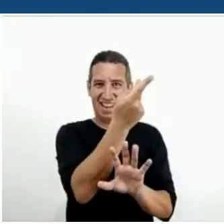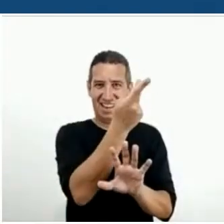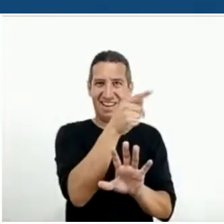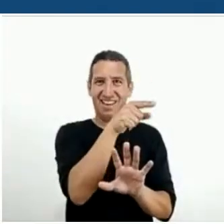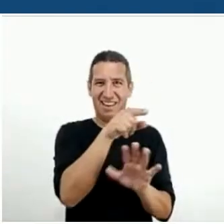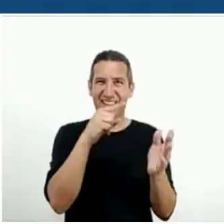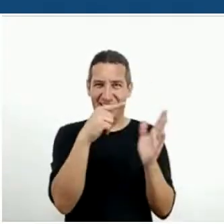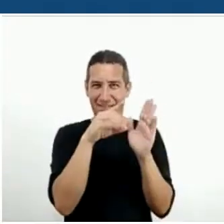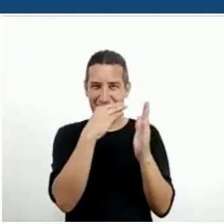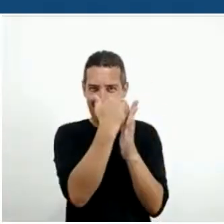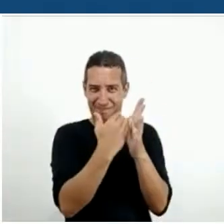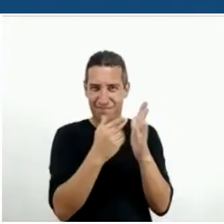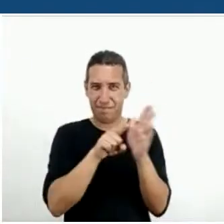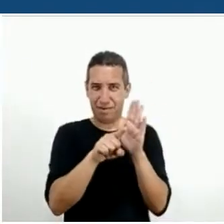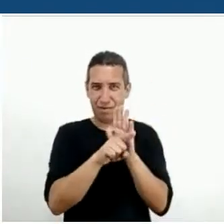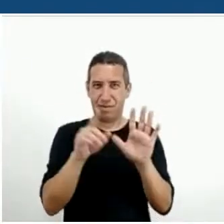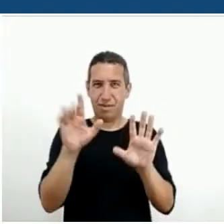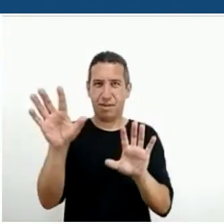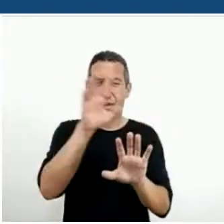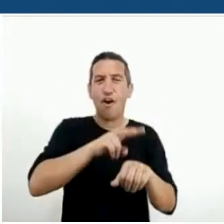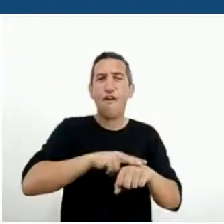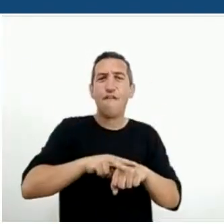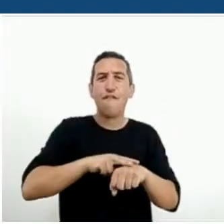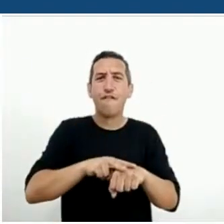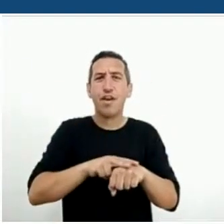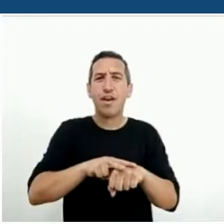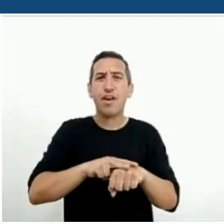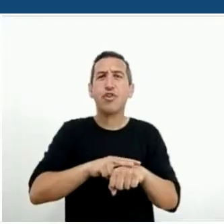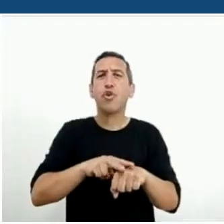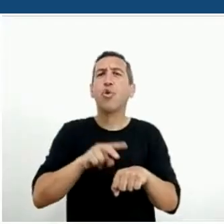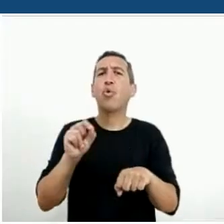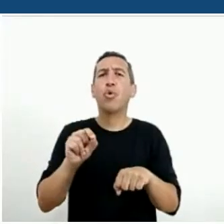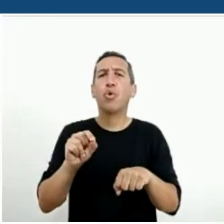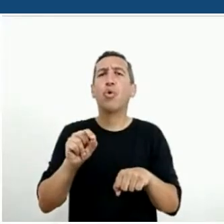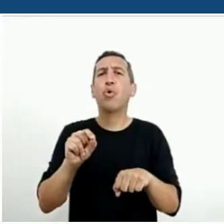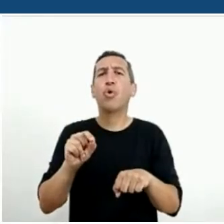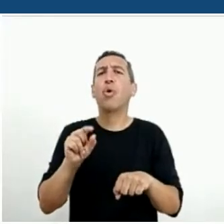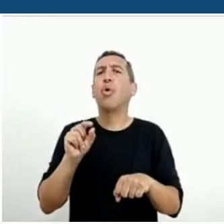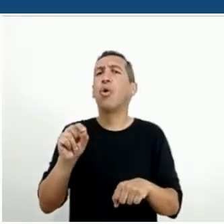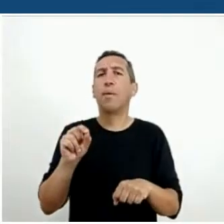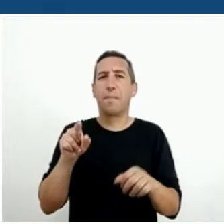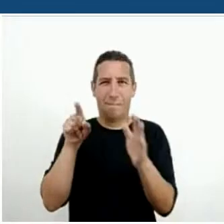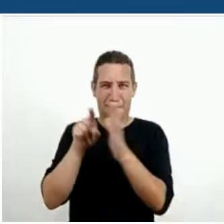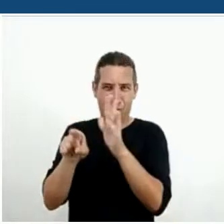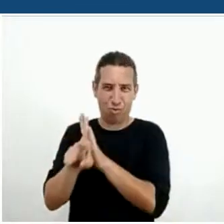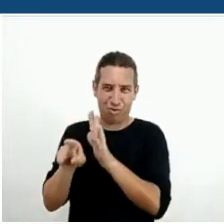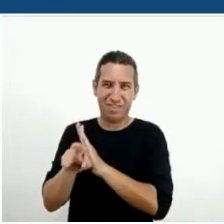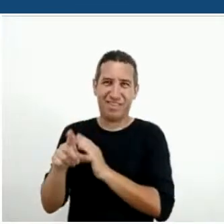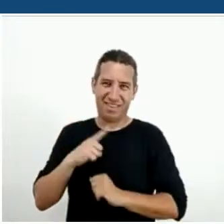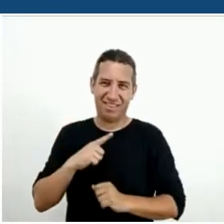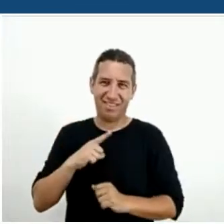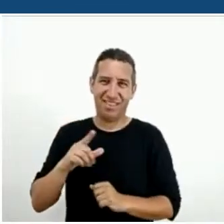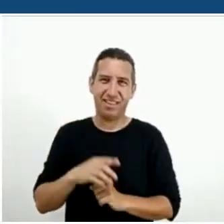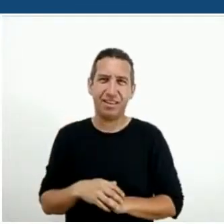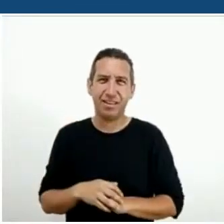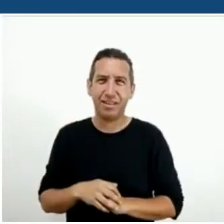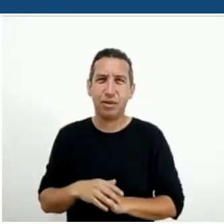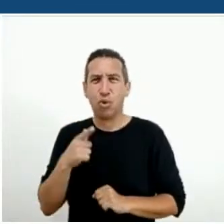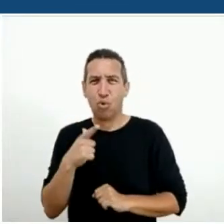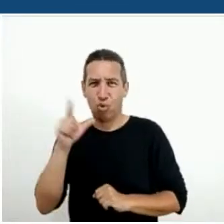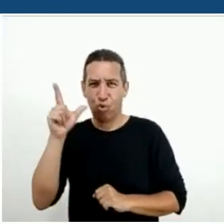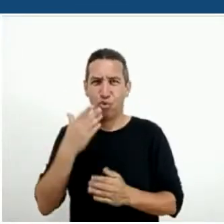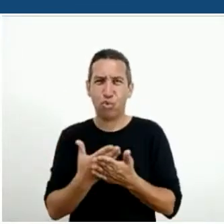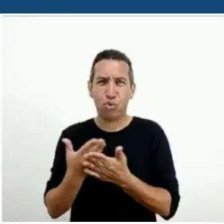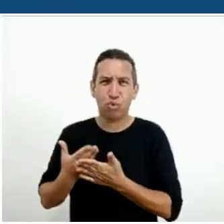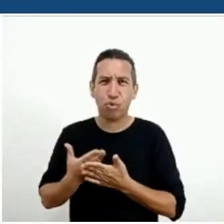em verde, sintomas por esse questionário CAST, que a gente, num outro estudo, a gente fez